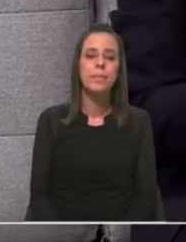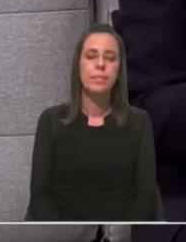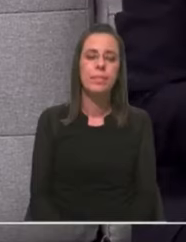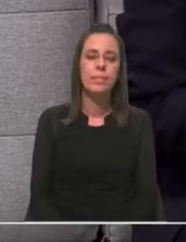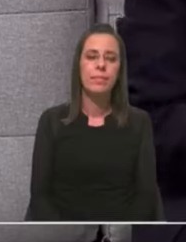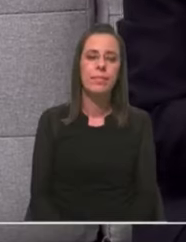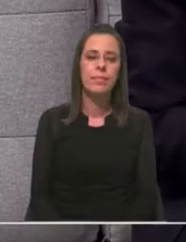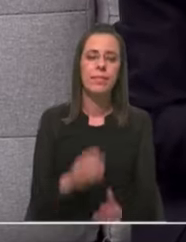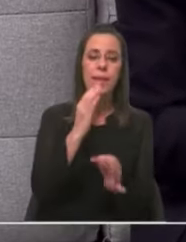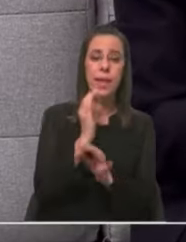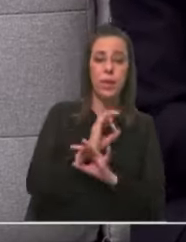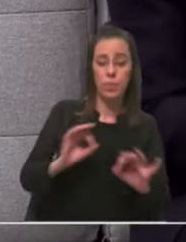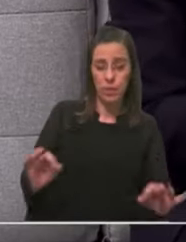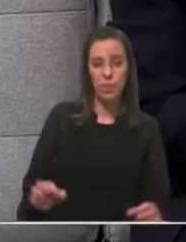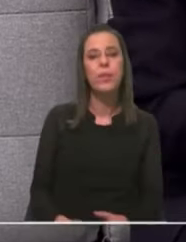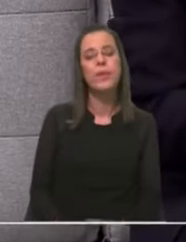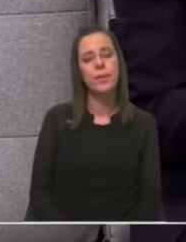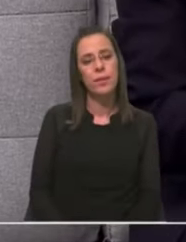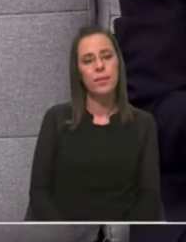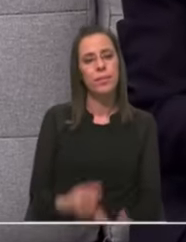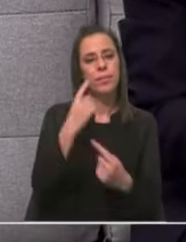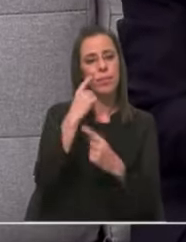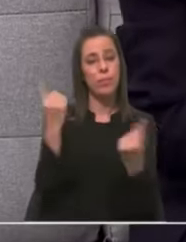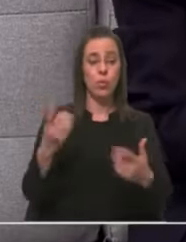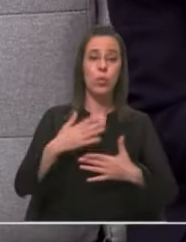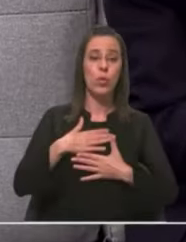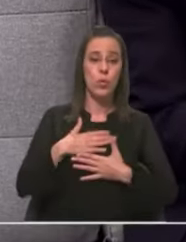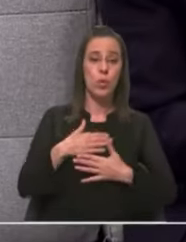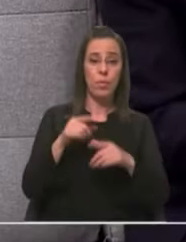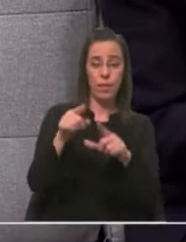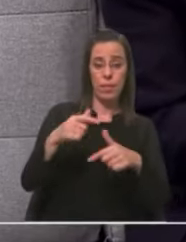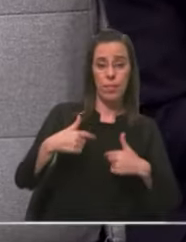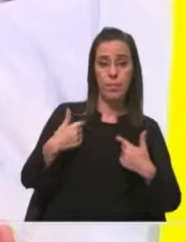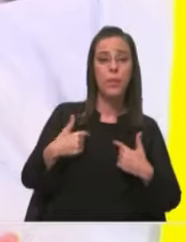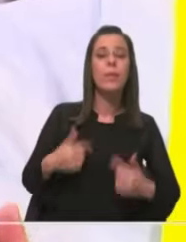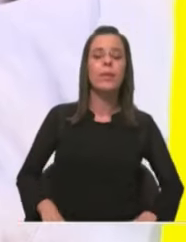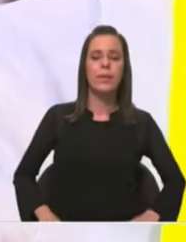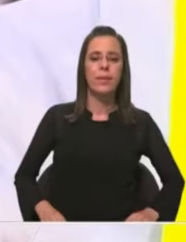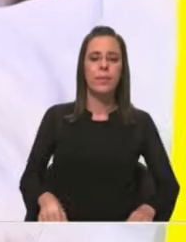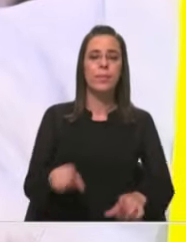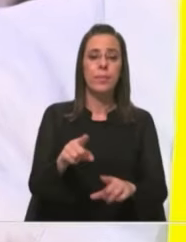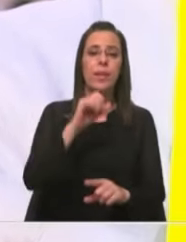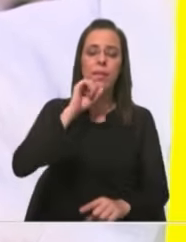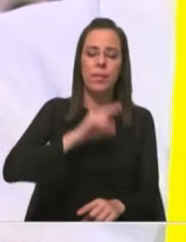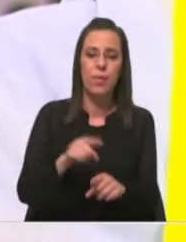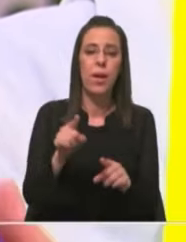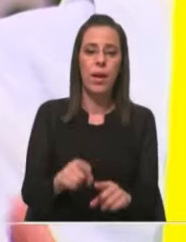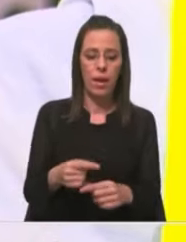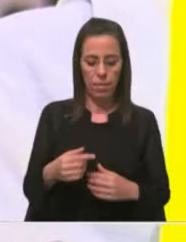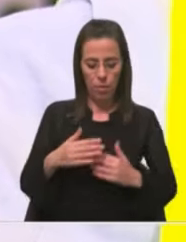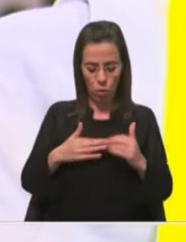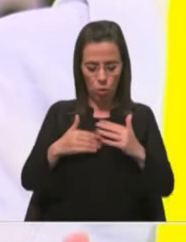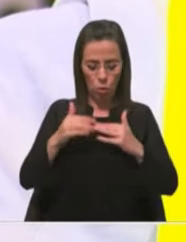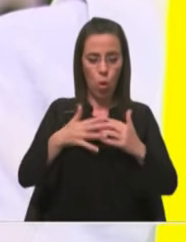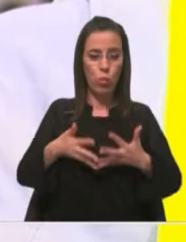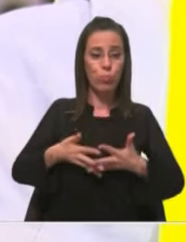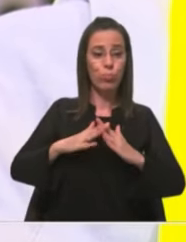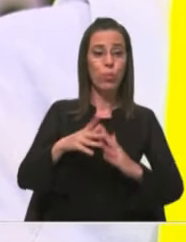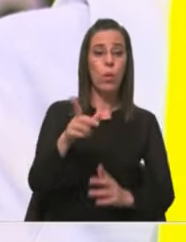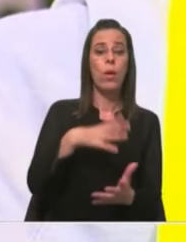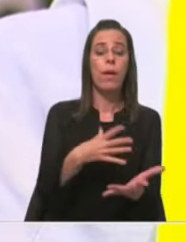é espantoso porque mostrou-me, por ele, que ele foi capaz de se construir o que ele